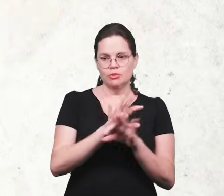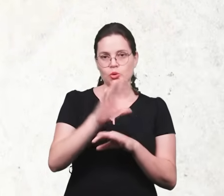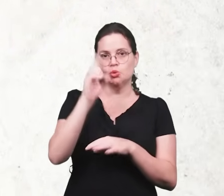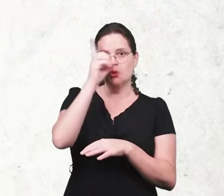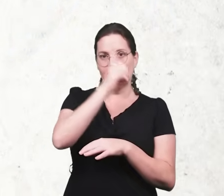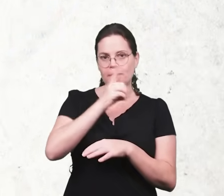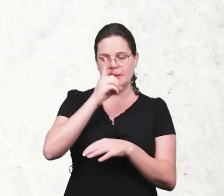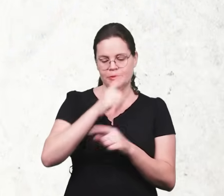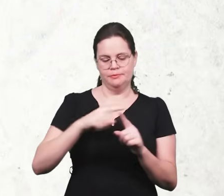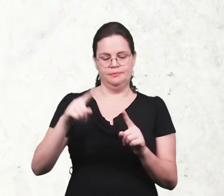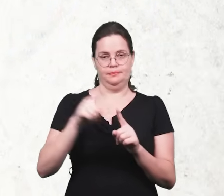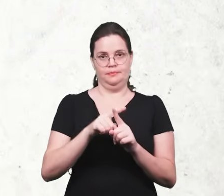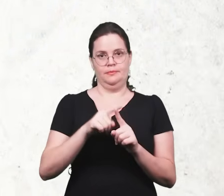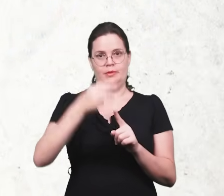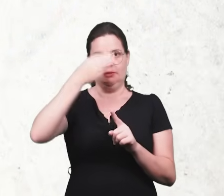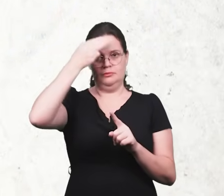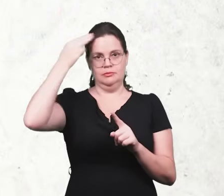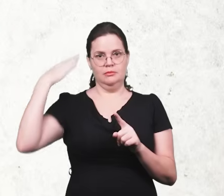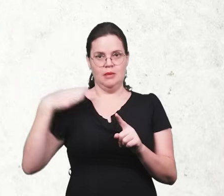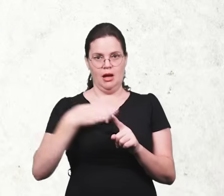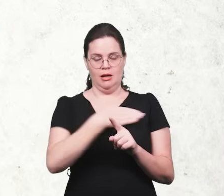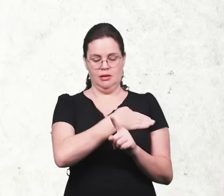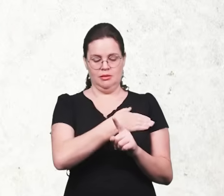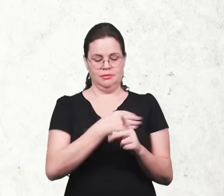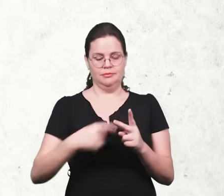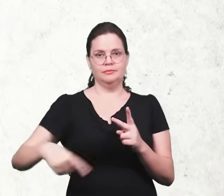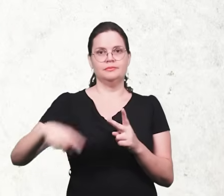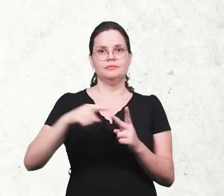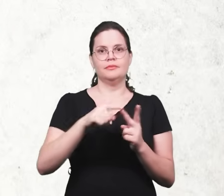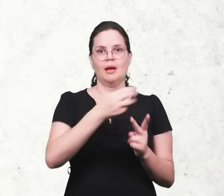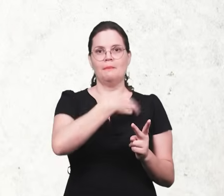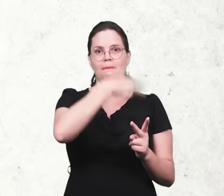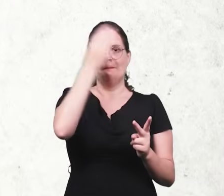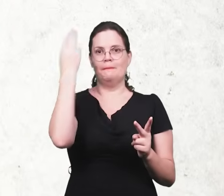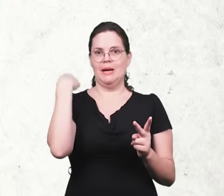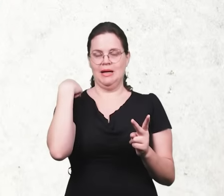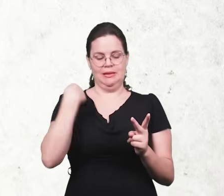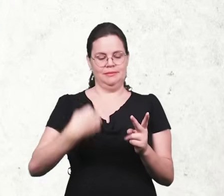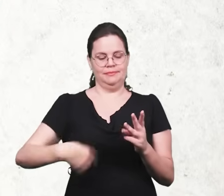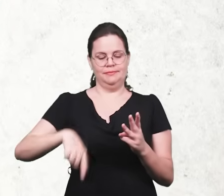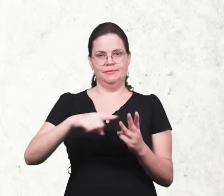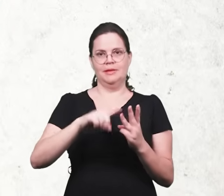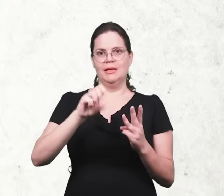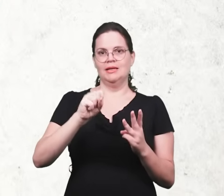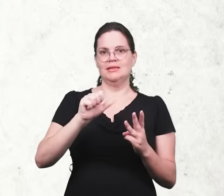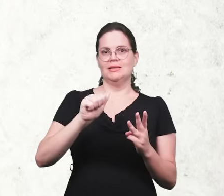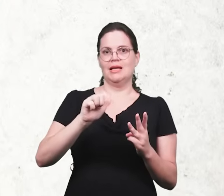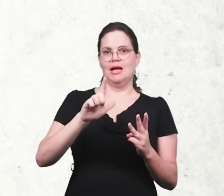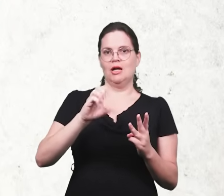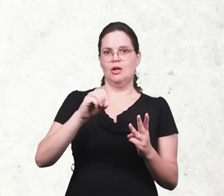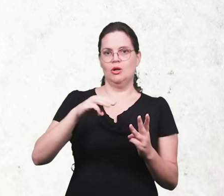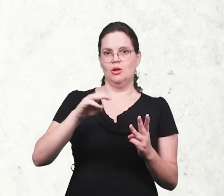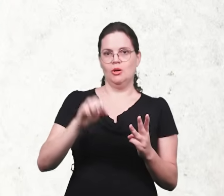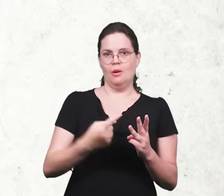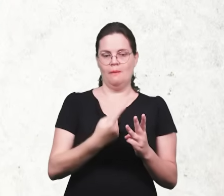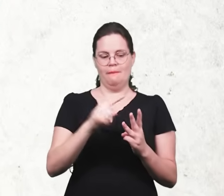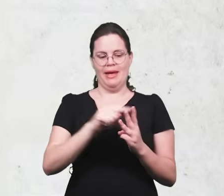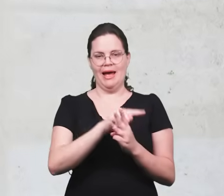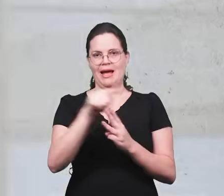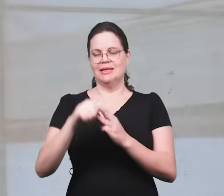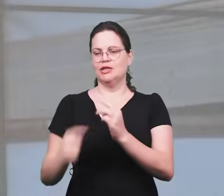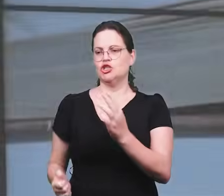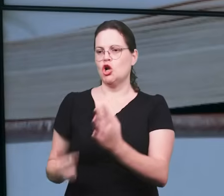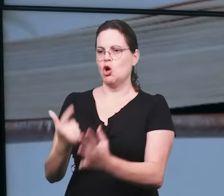Tiago, e Salomé tomaram iniciativa, compraram aromas para ungir o corpo de